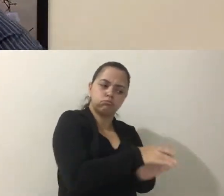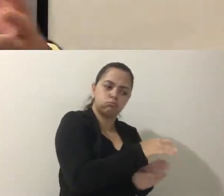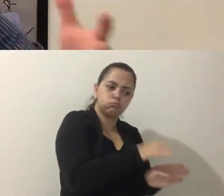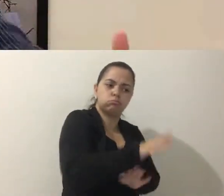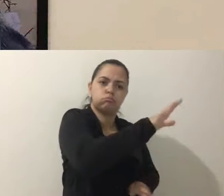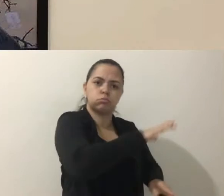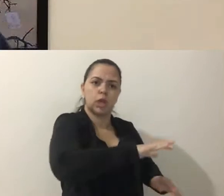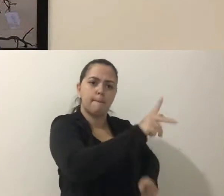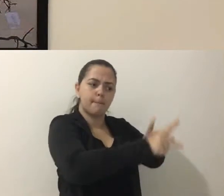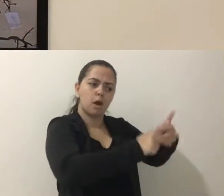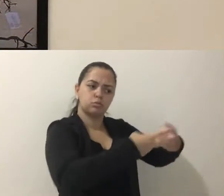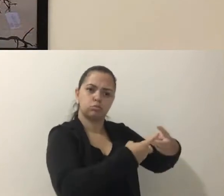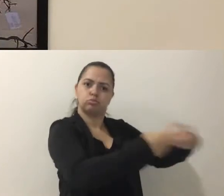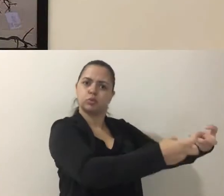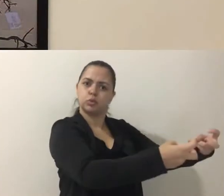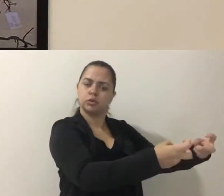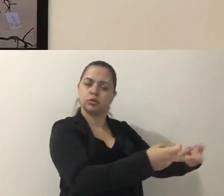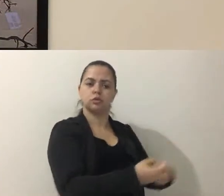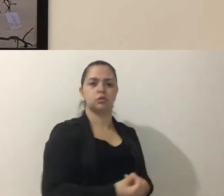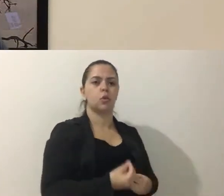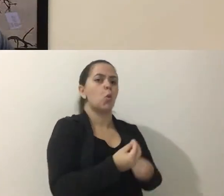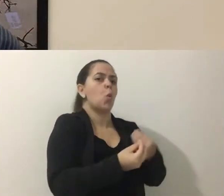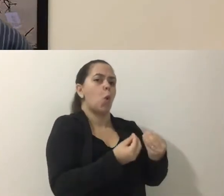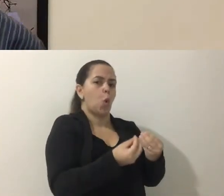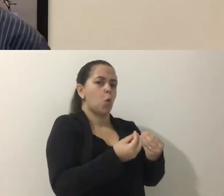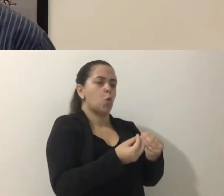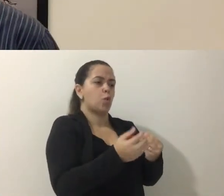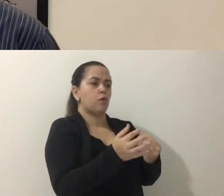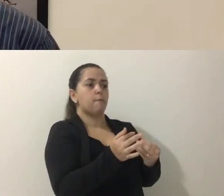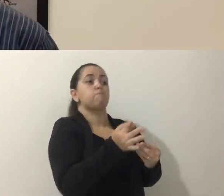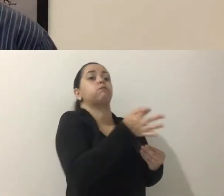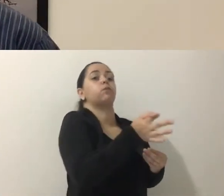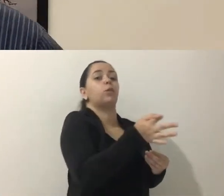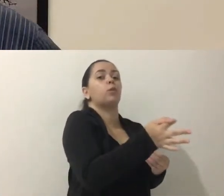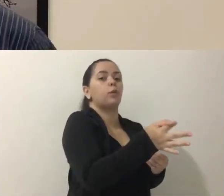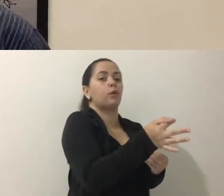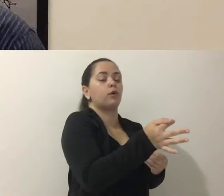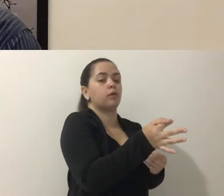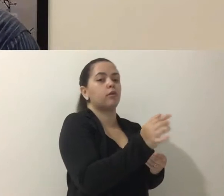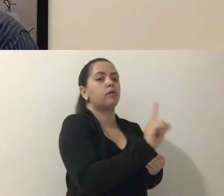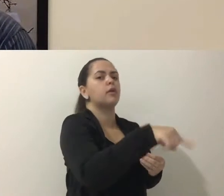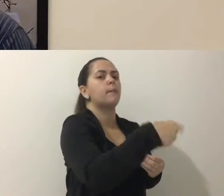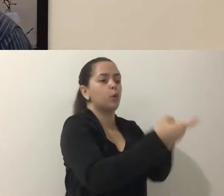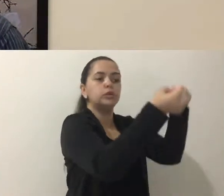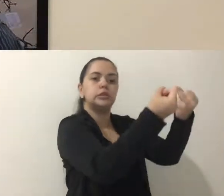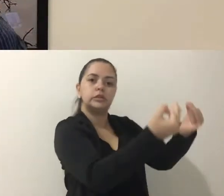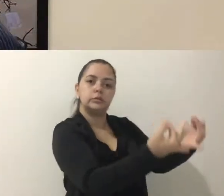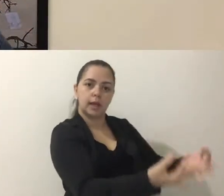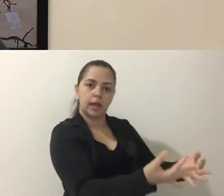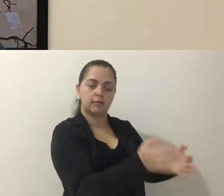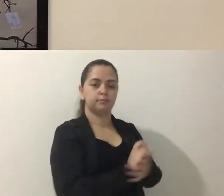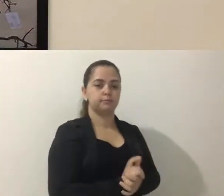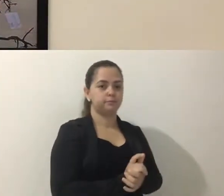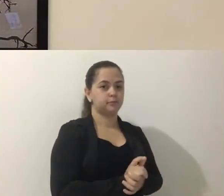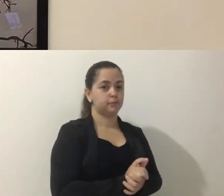a multidão que estava escutando, acerca do que ele ia apresentar mais à frente. Então nós já estamos nessa aplicação do